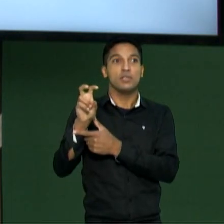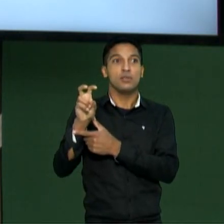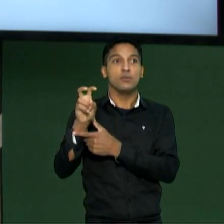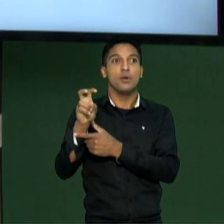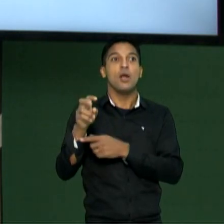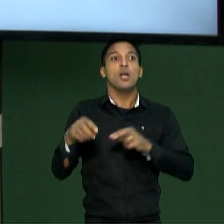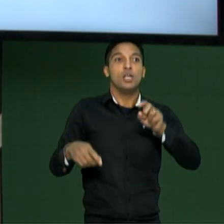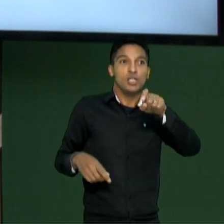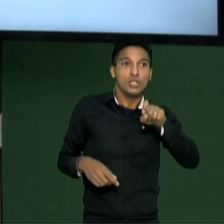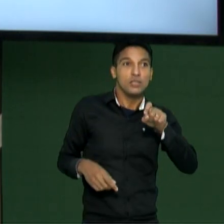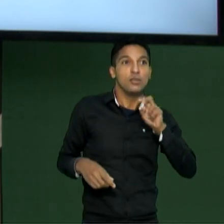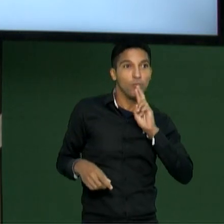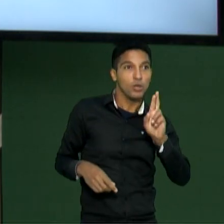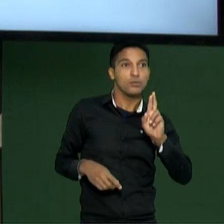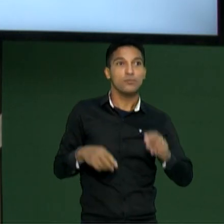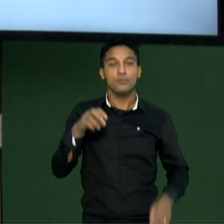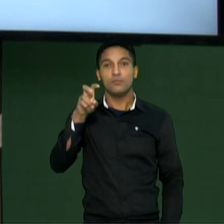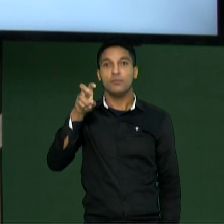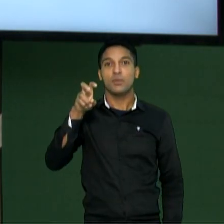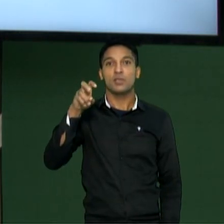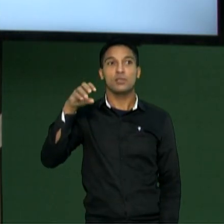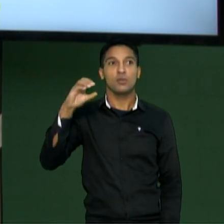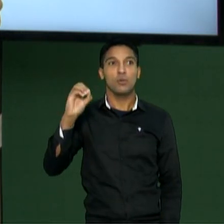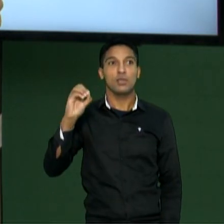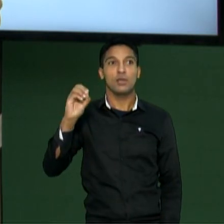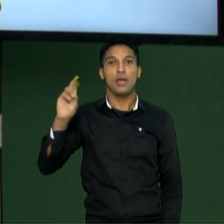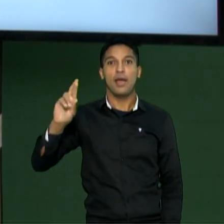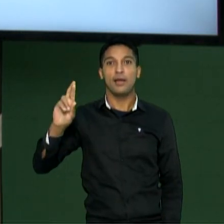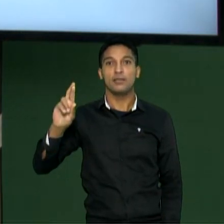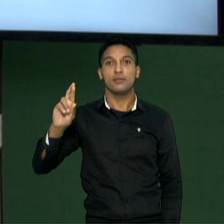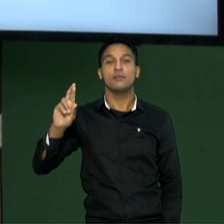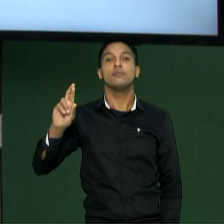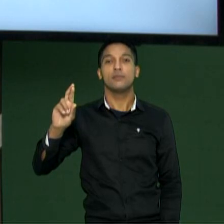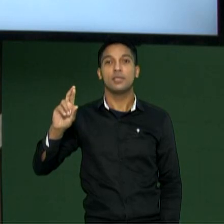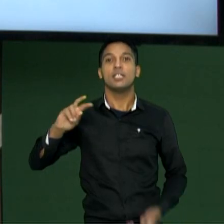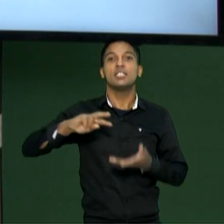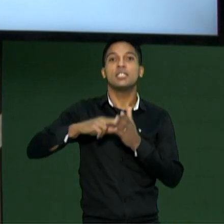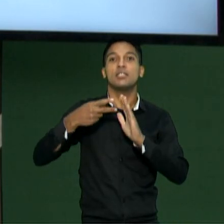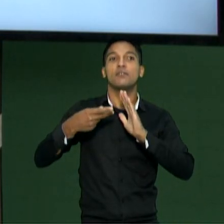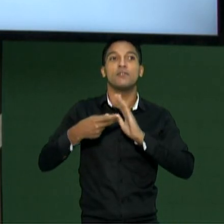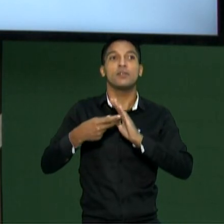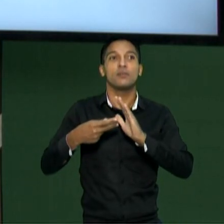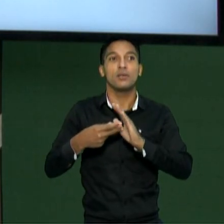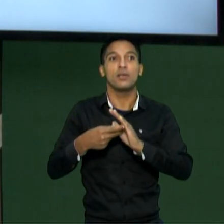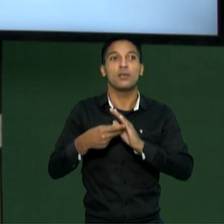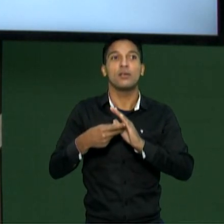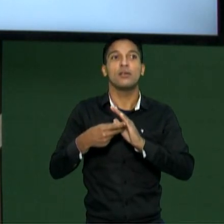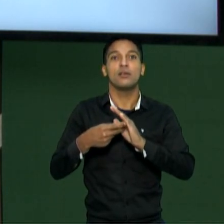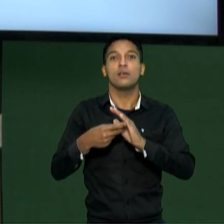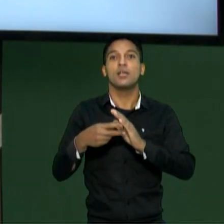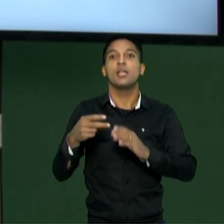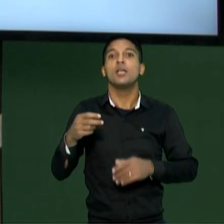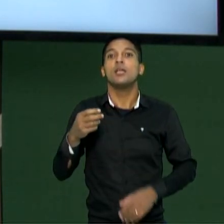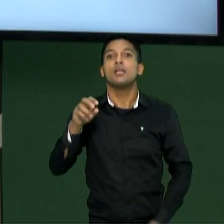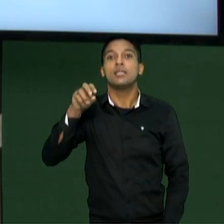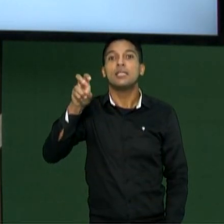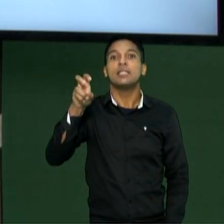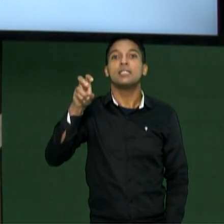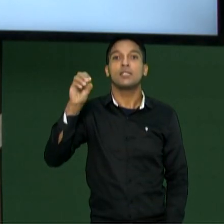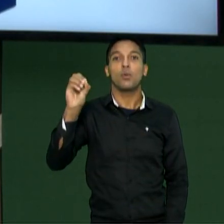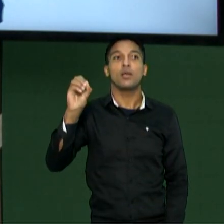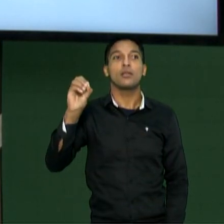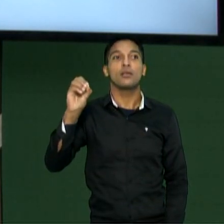Dá para fazer o teste, né? A prova real, pega o 50, que é o valor que você encontrou, substitua lá no x na tua